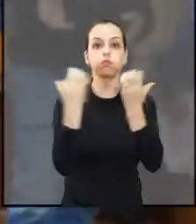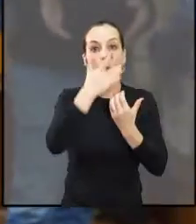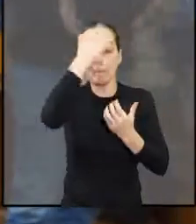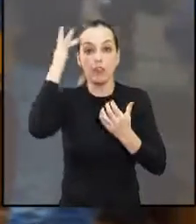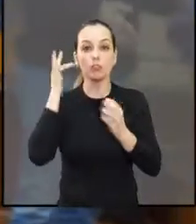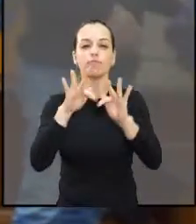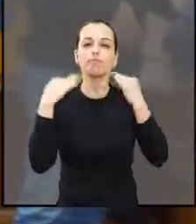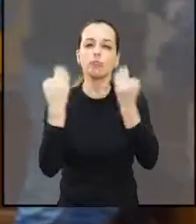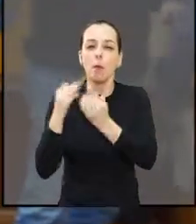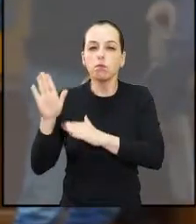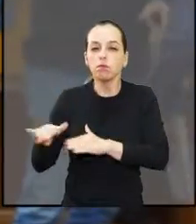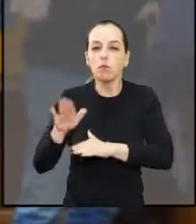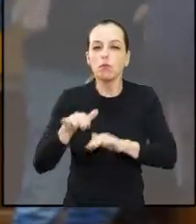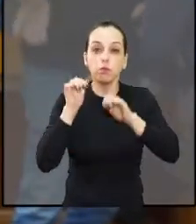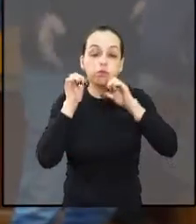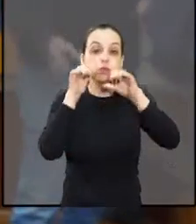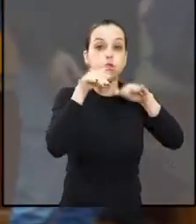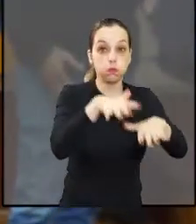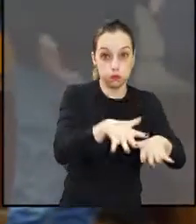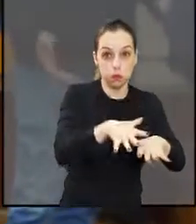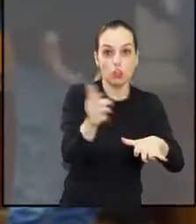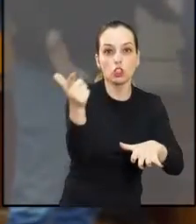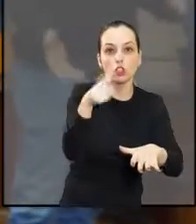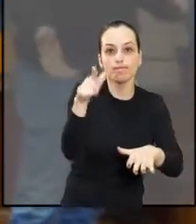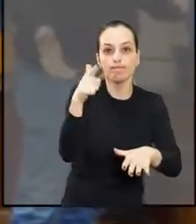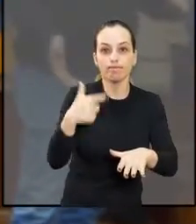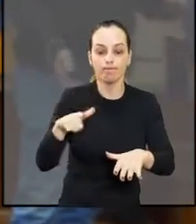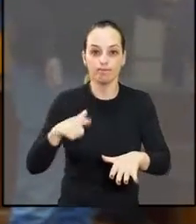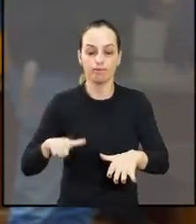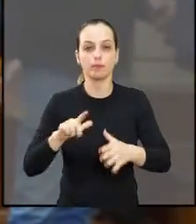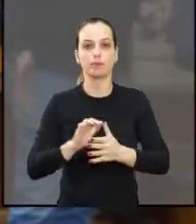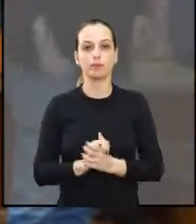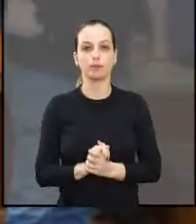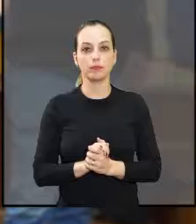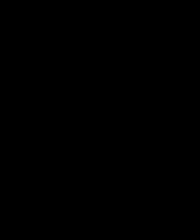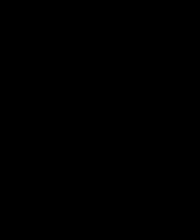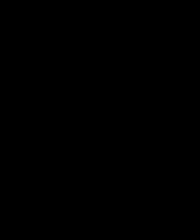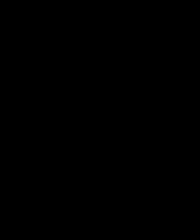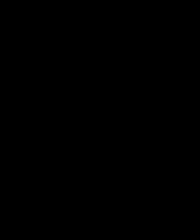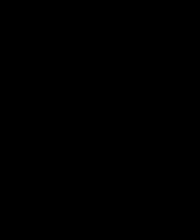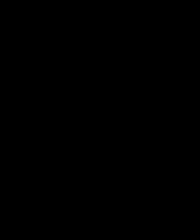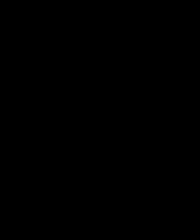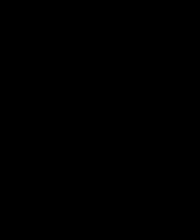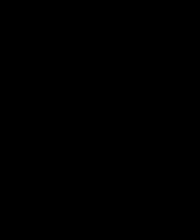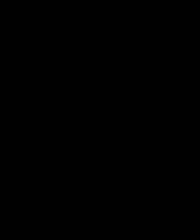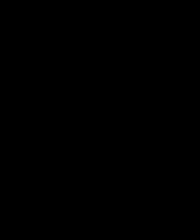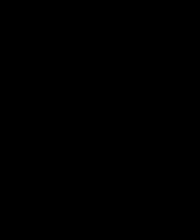para participar. Então nós temos o objetivo de ajudar sim, vamos fazer isso, vamos percorrer esse caminho.